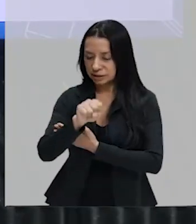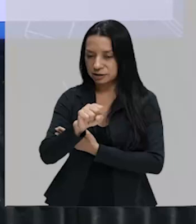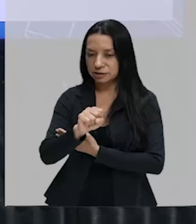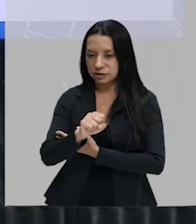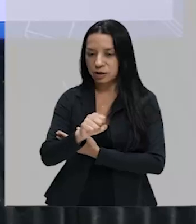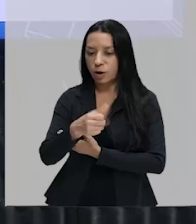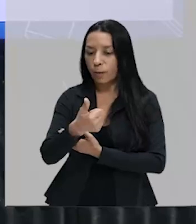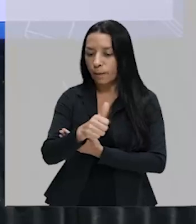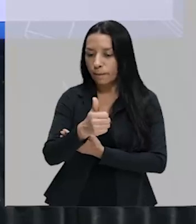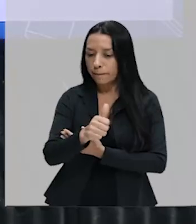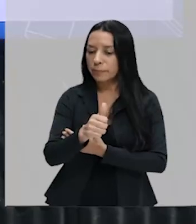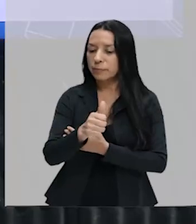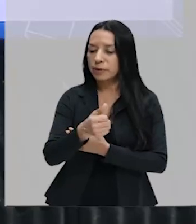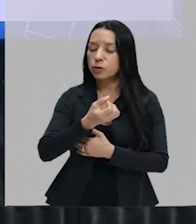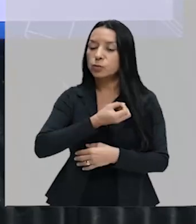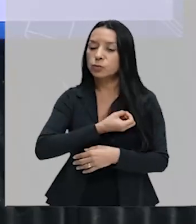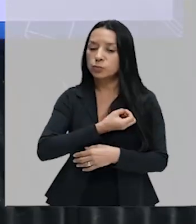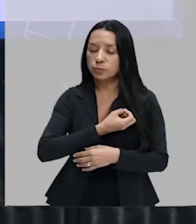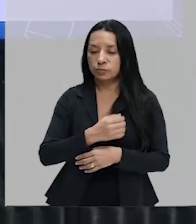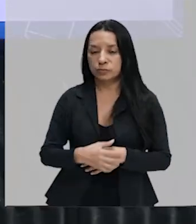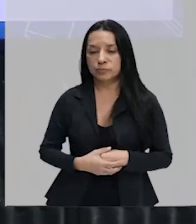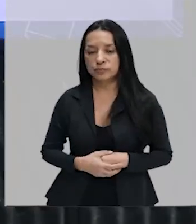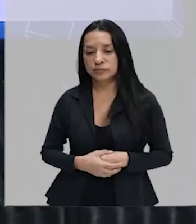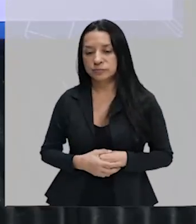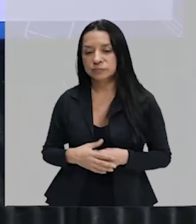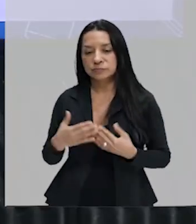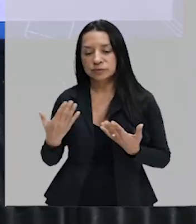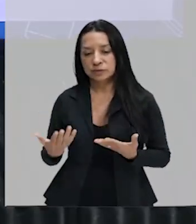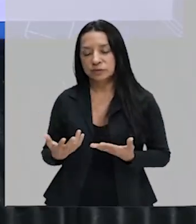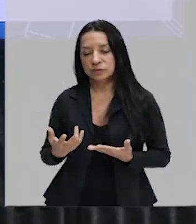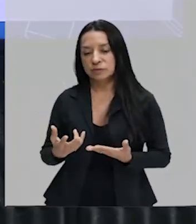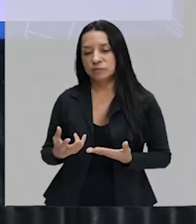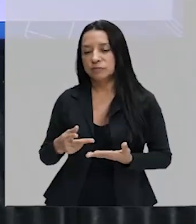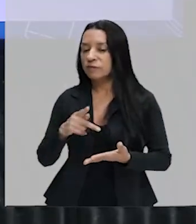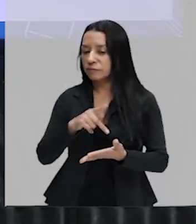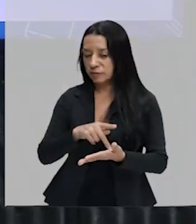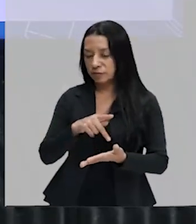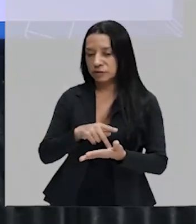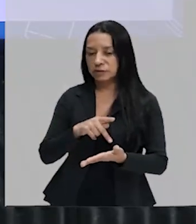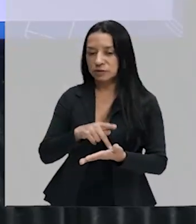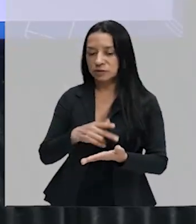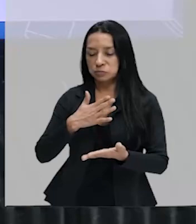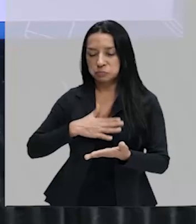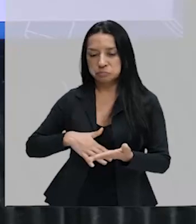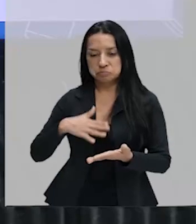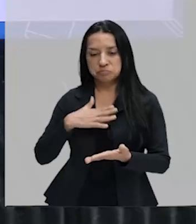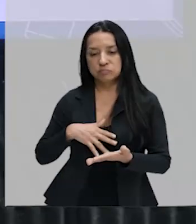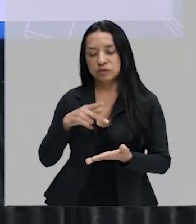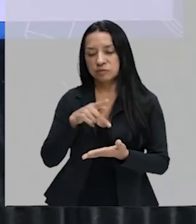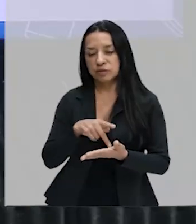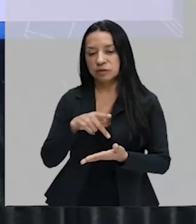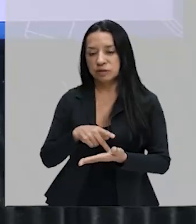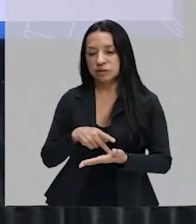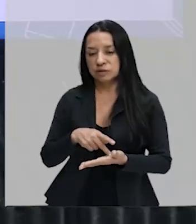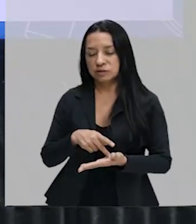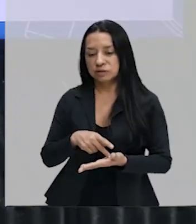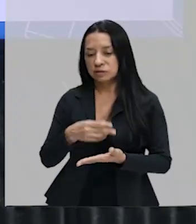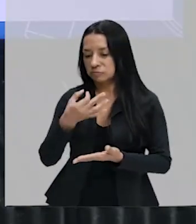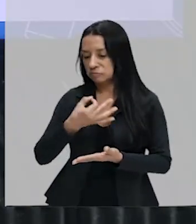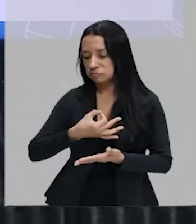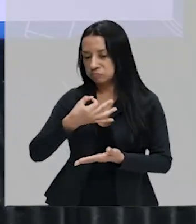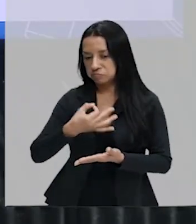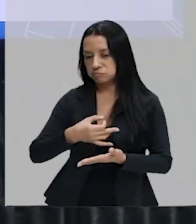é o primeiro termo, primeiro elemento. Então, tranquilamente já afirmamos que se trata